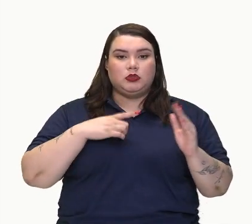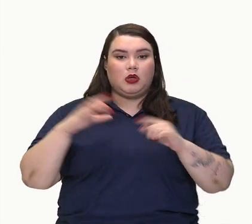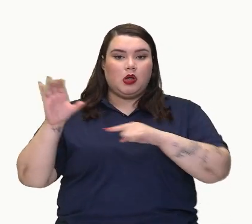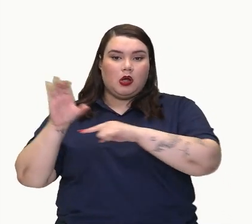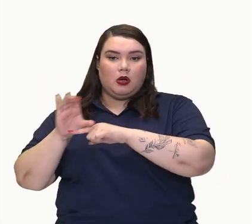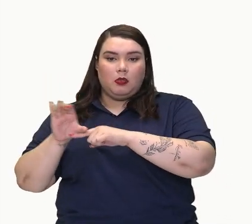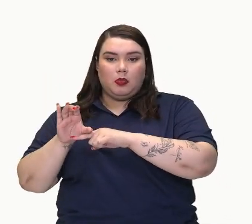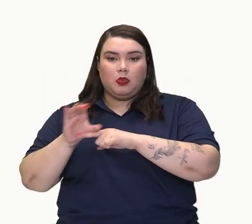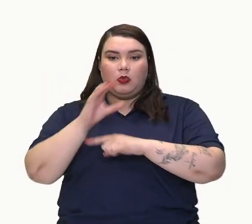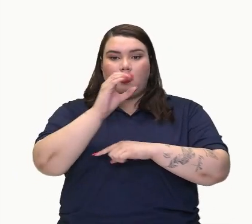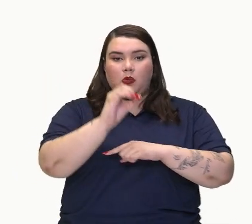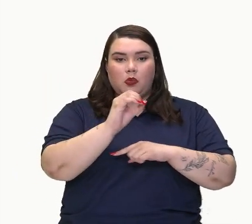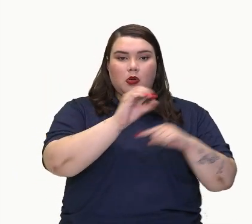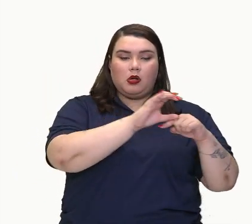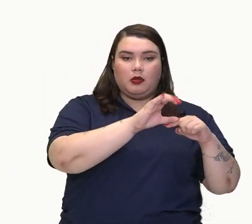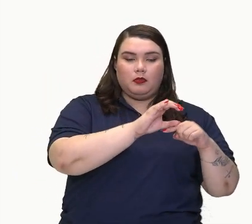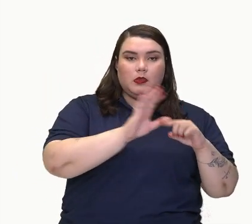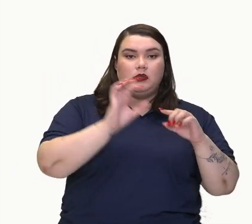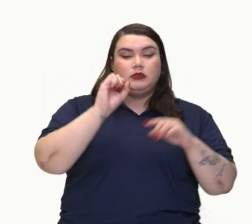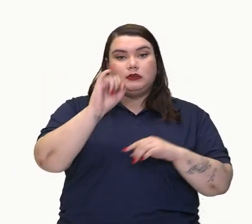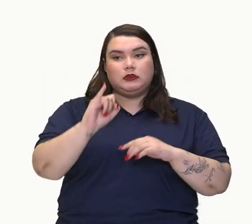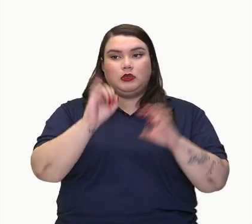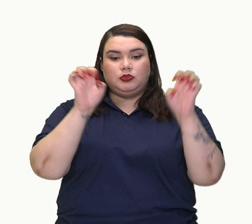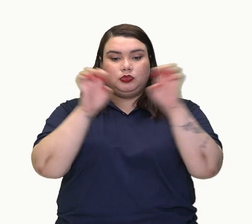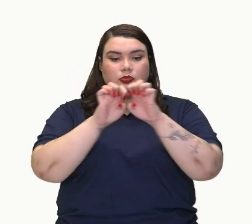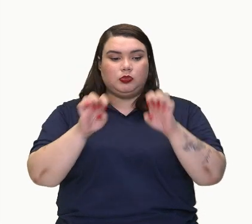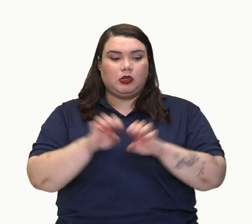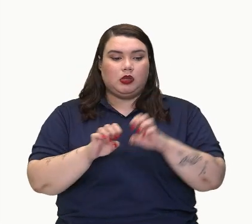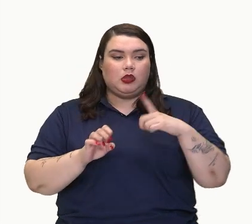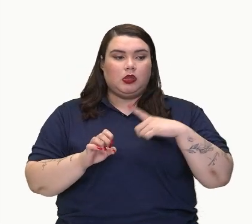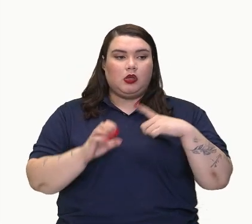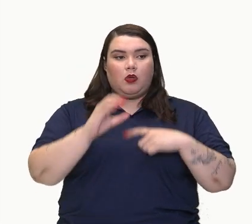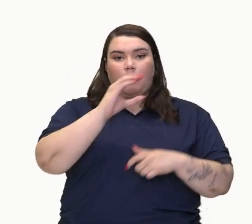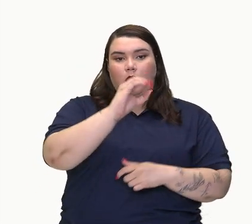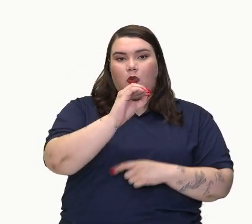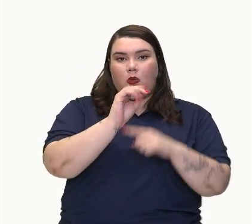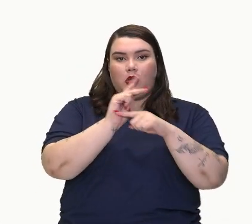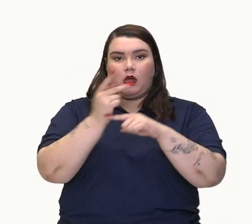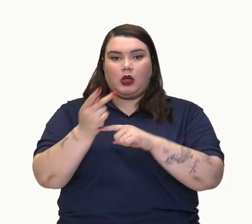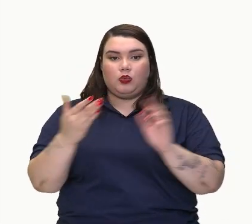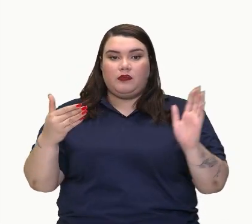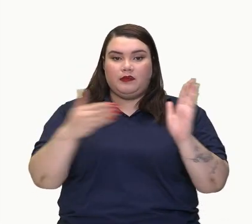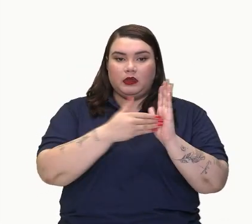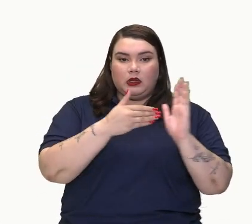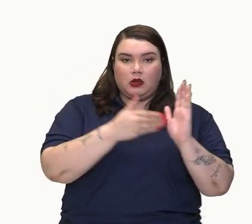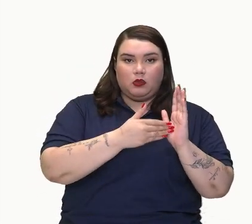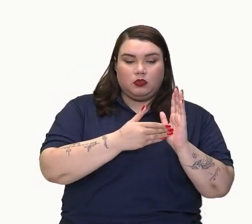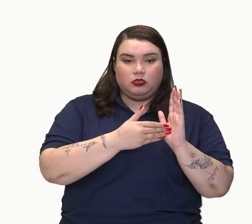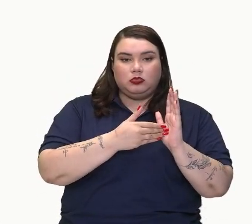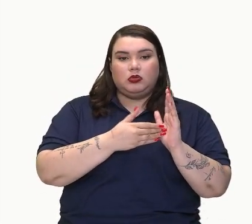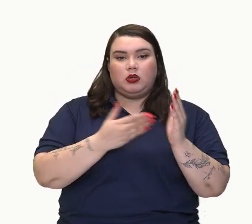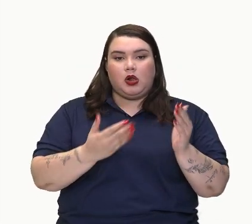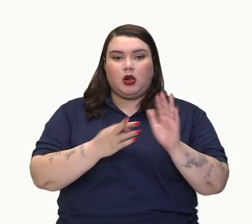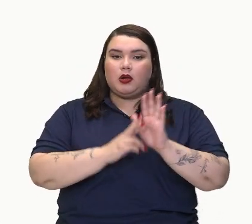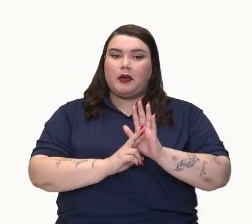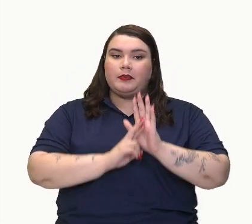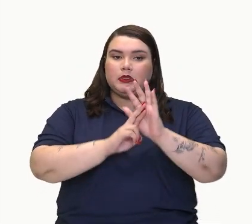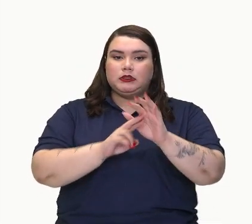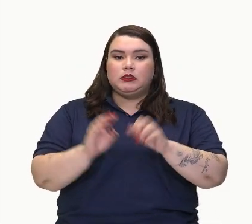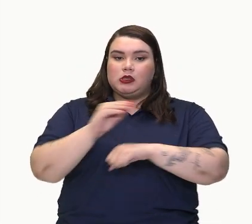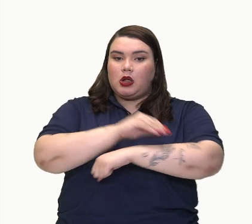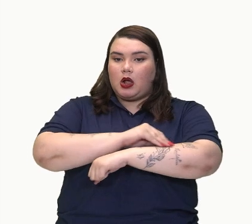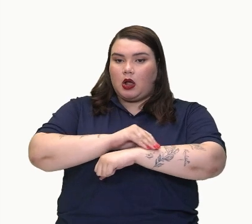eu tenho OH no final, isso aqui é representado como um álcool,